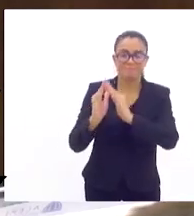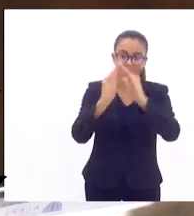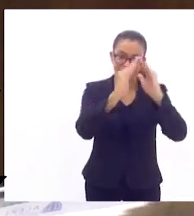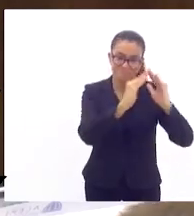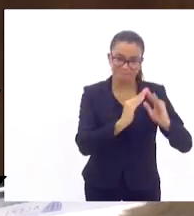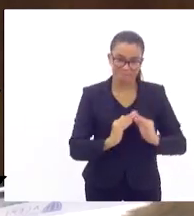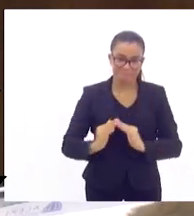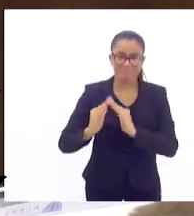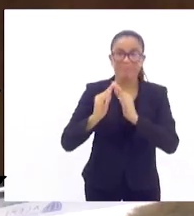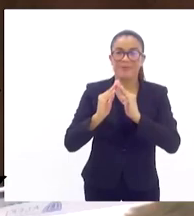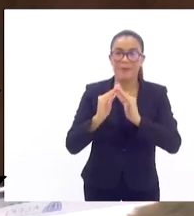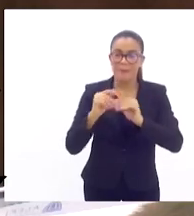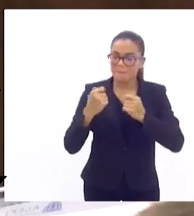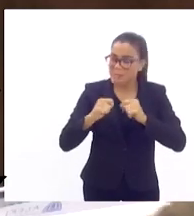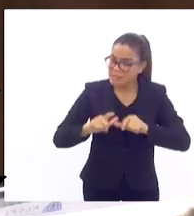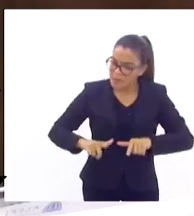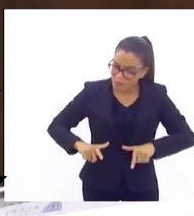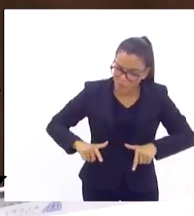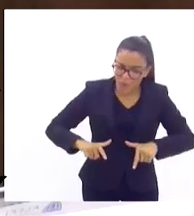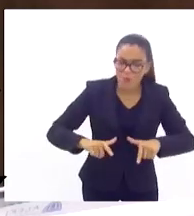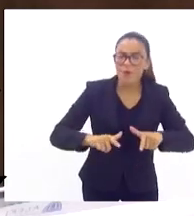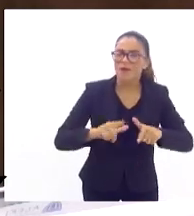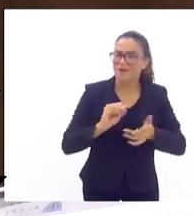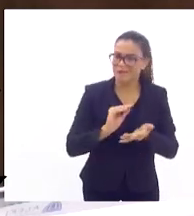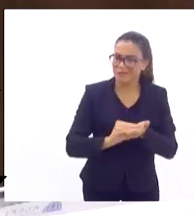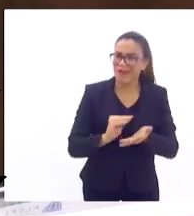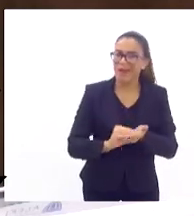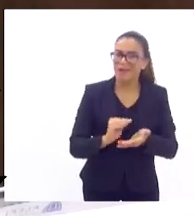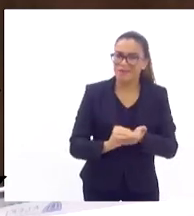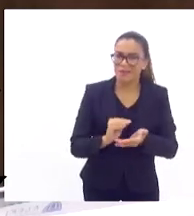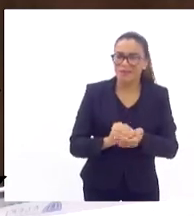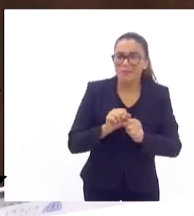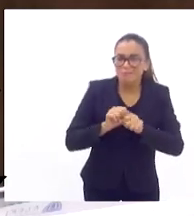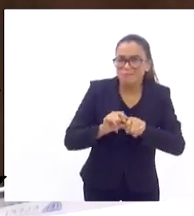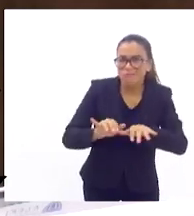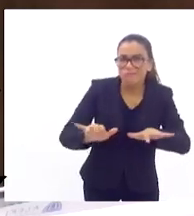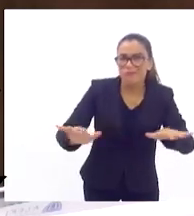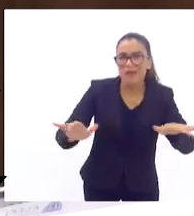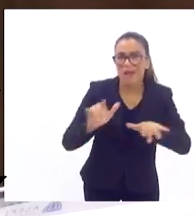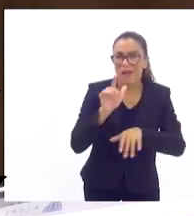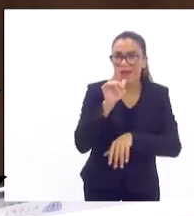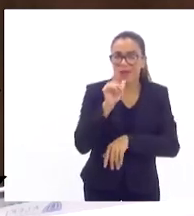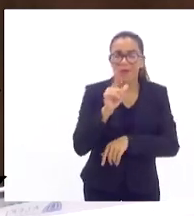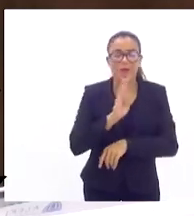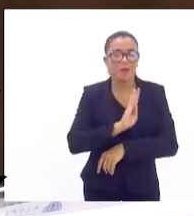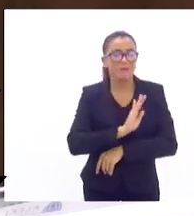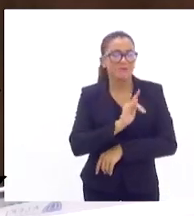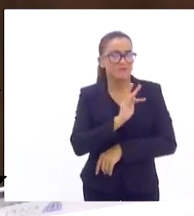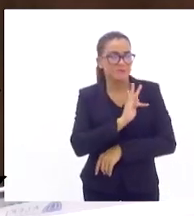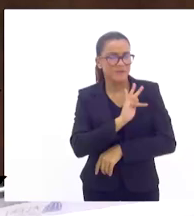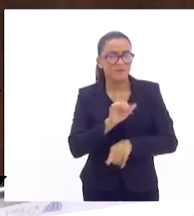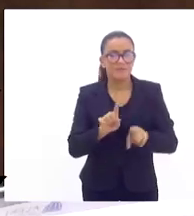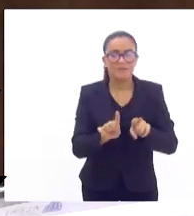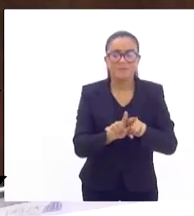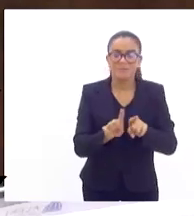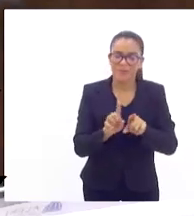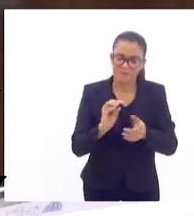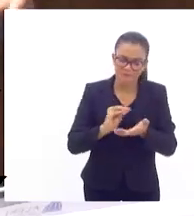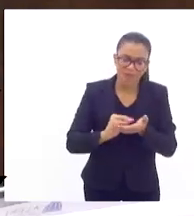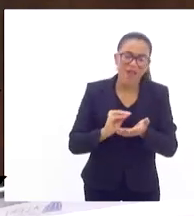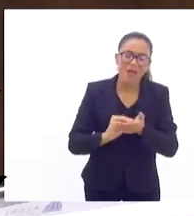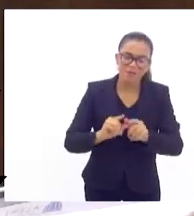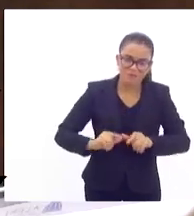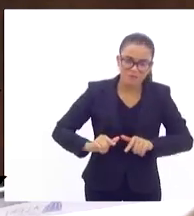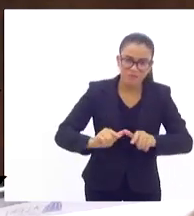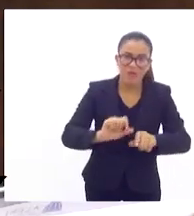Temos que avançar em muito ainda em abastecimento de água. Na Baixada Fluminense, temos muito para fazer em